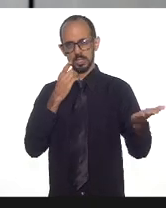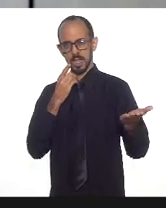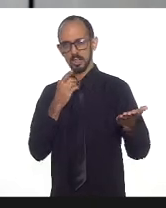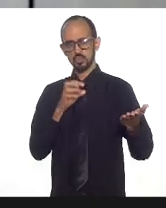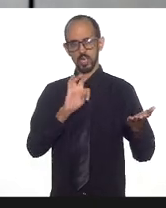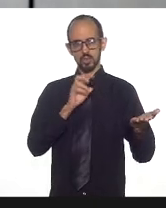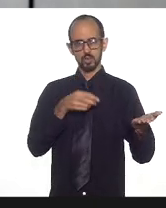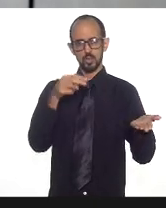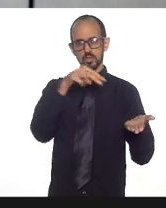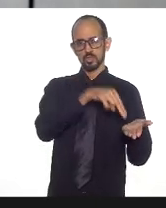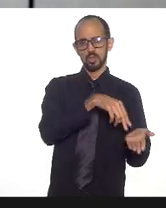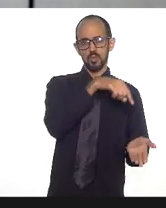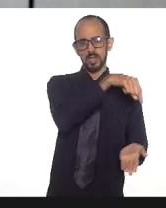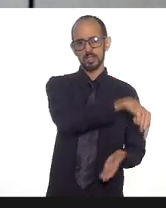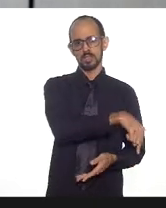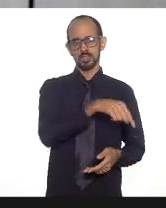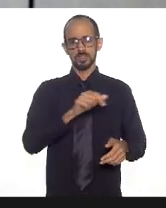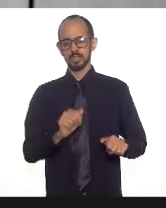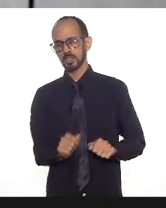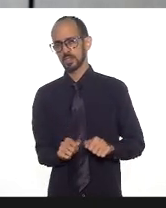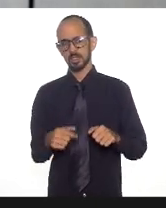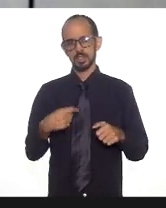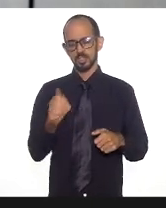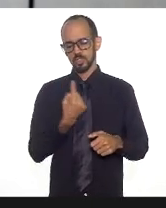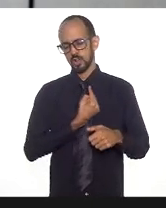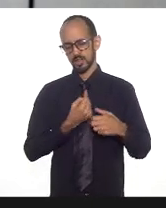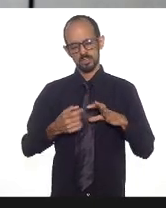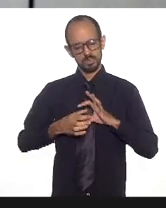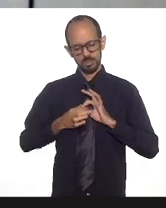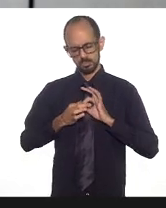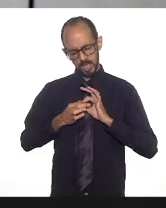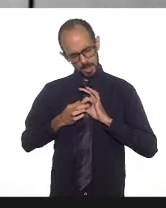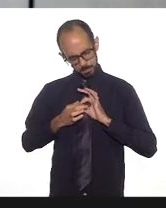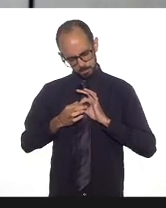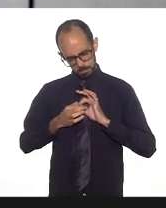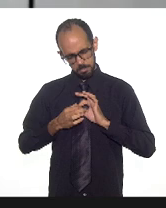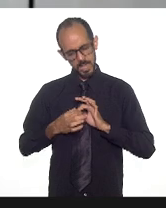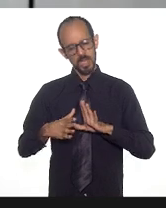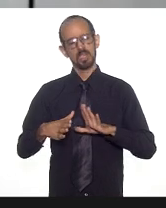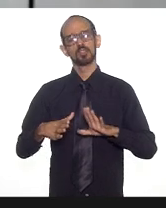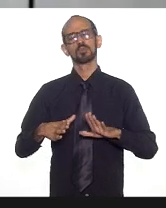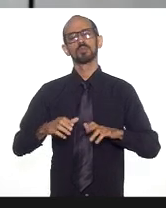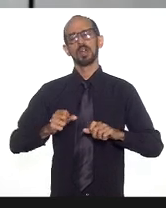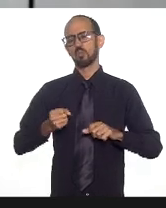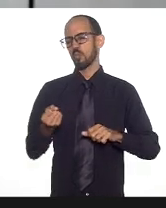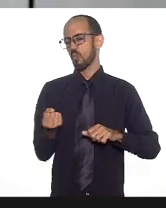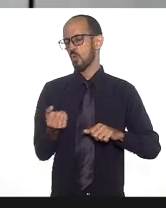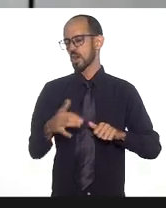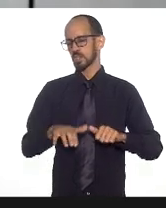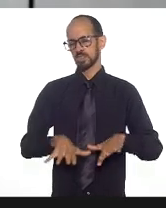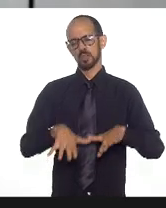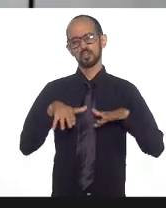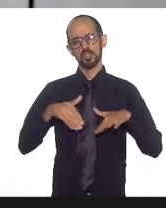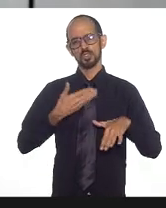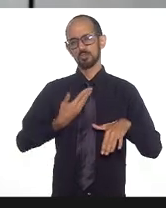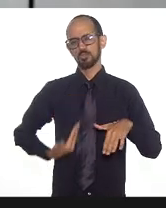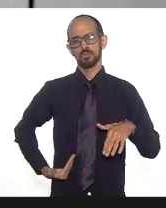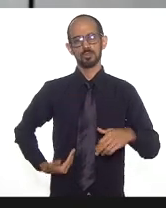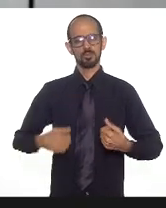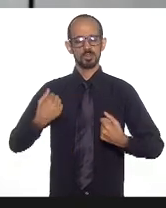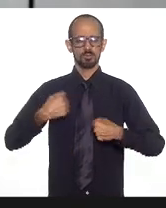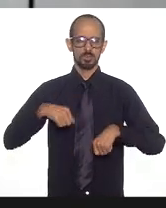né, que estiveram nessa audiência, e nos colocamos totalmente à disposição para quantas audiências públicas forem necessárias, para a gente poder